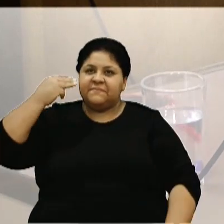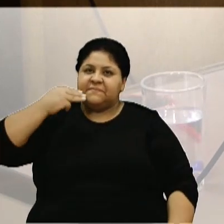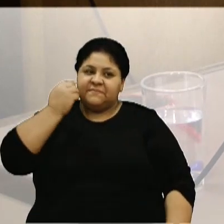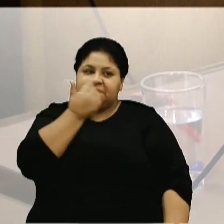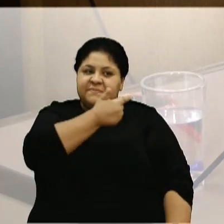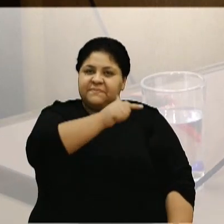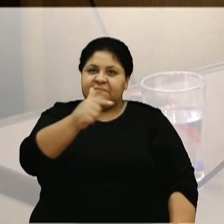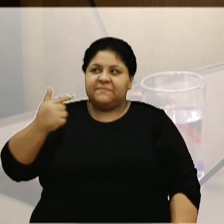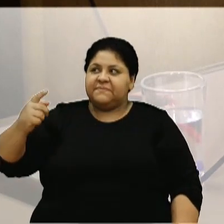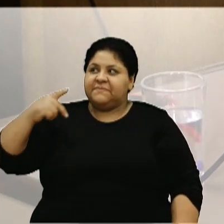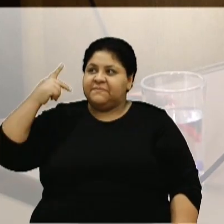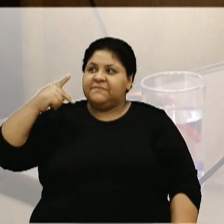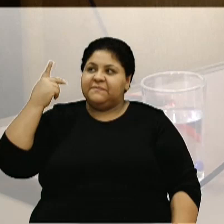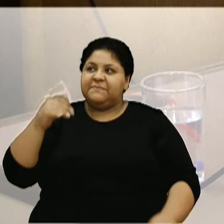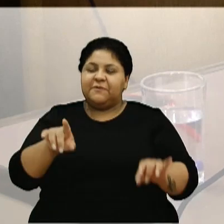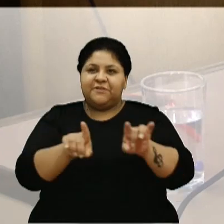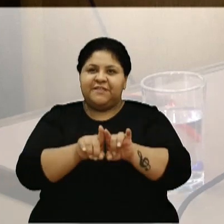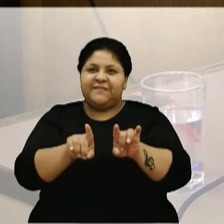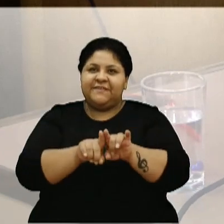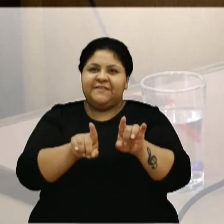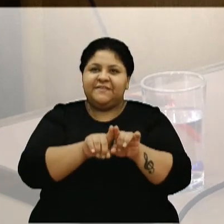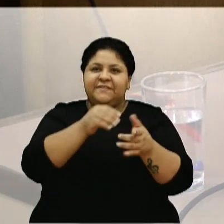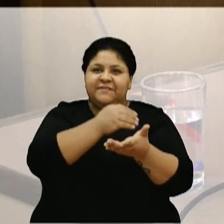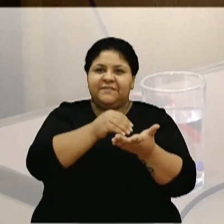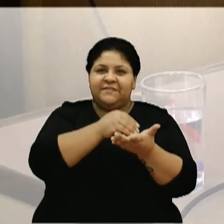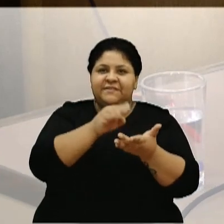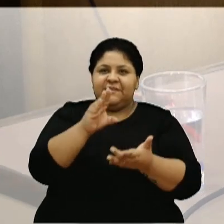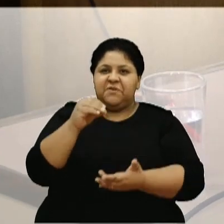demais vereadores, secretário Boniati,